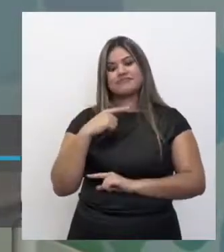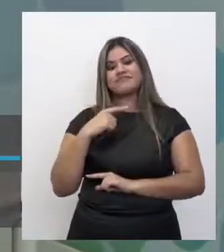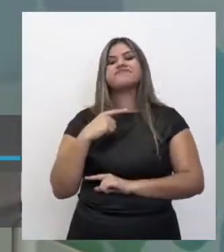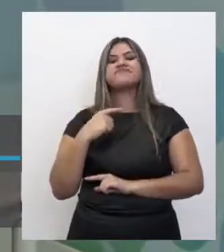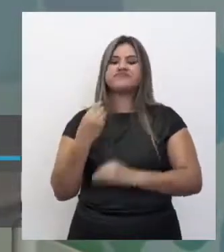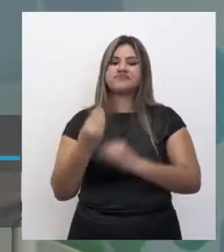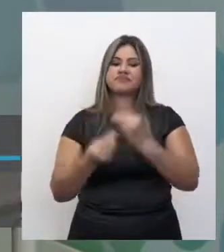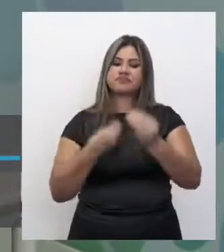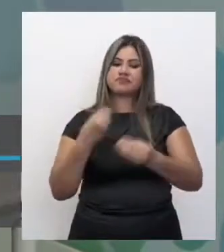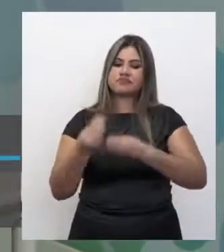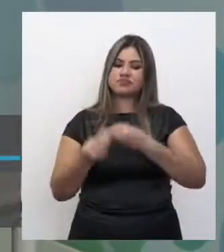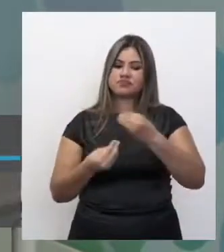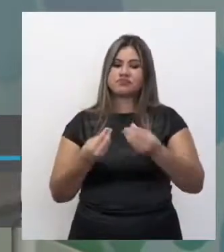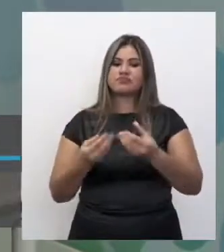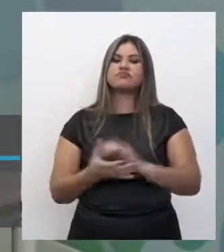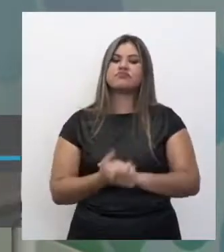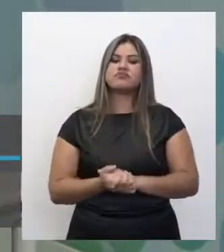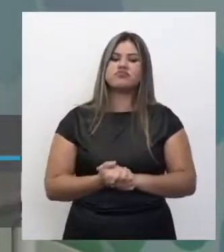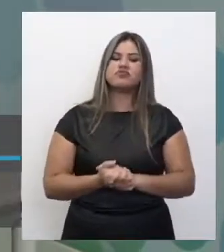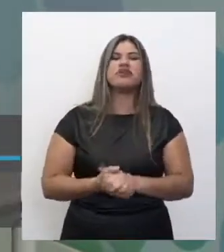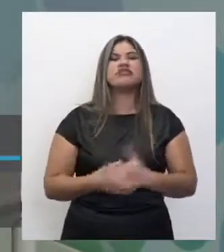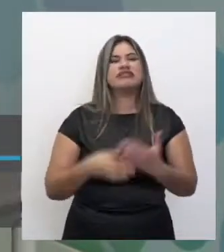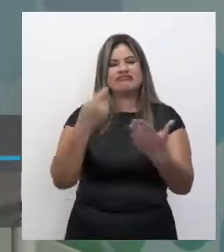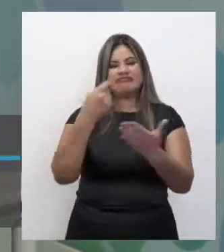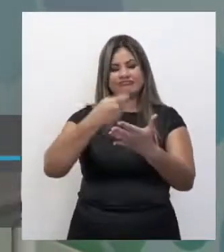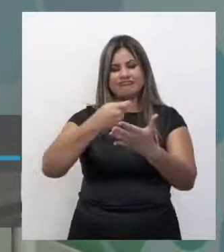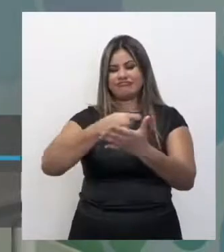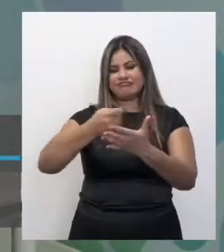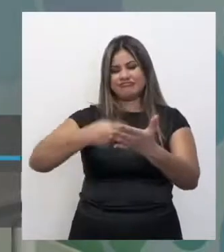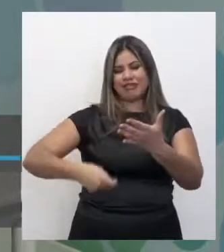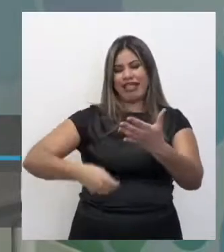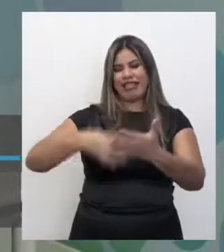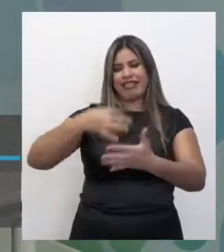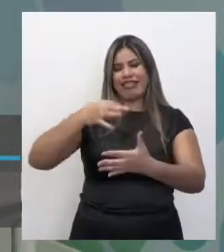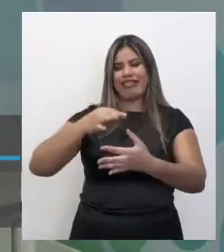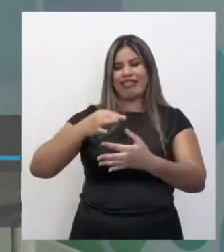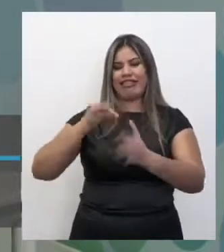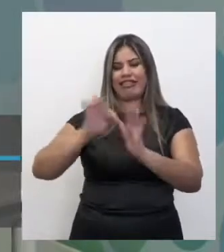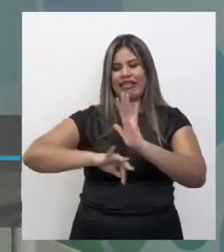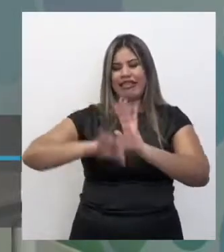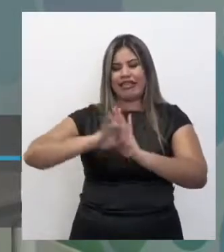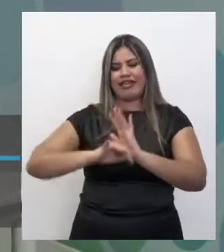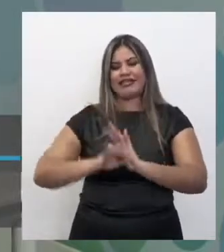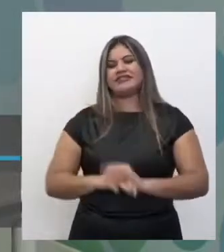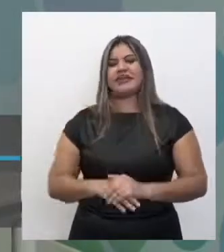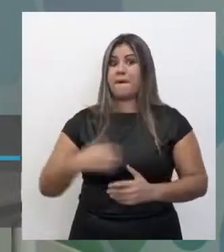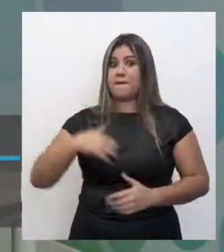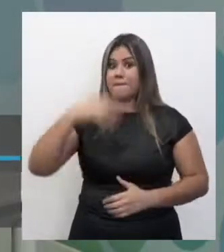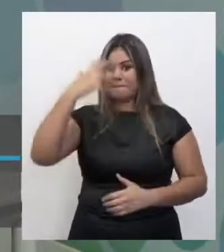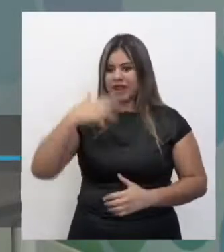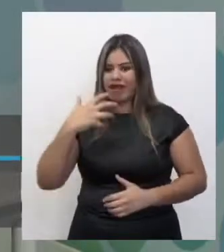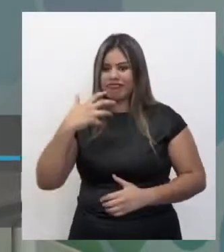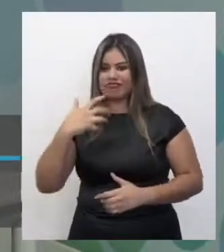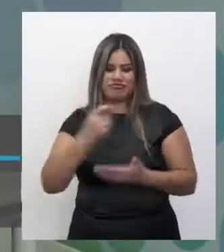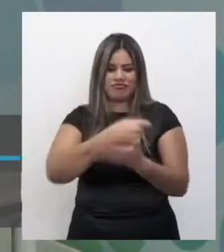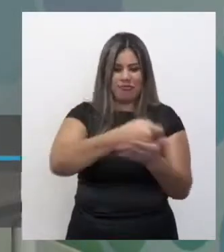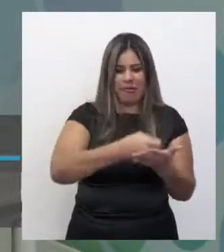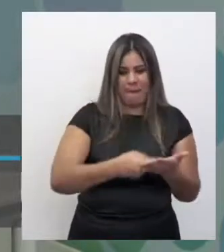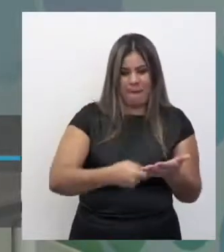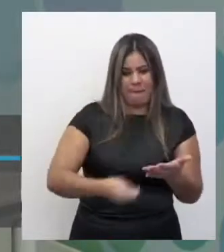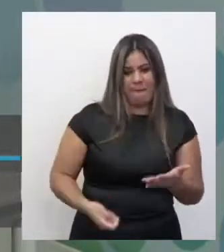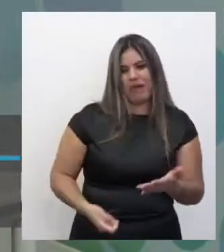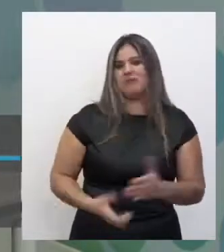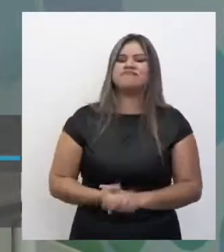tinha um blog, aí escrevia aquele texto, né? Principalmente quando eu estava bravo com alguma coisa, né? Aí você escreve, né? Que é aquela, você